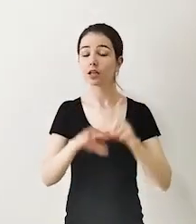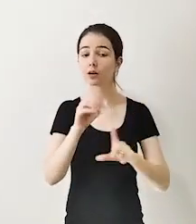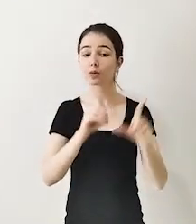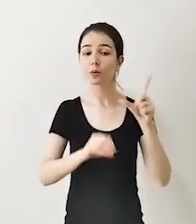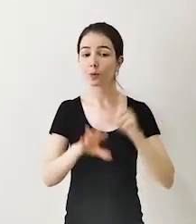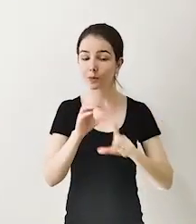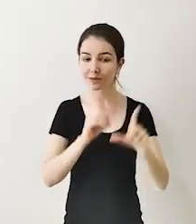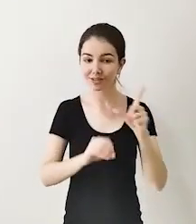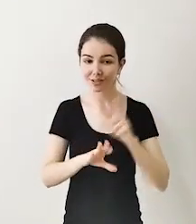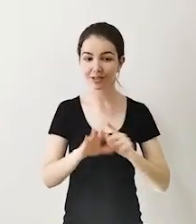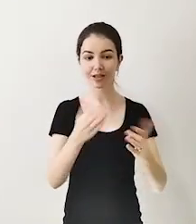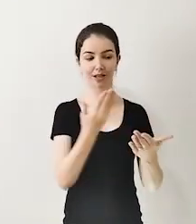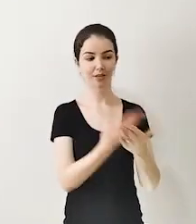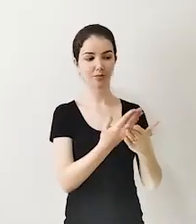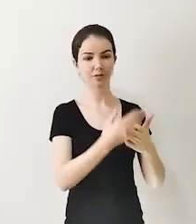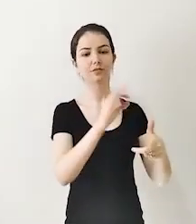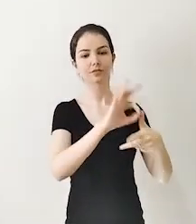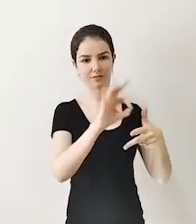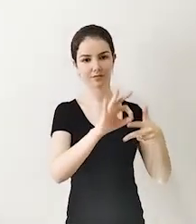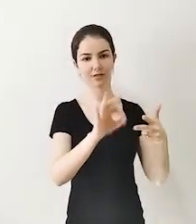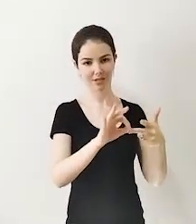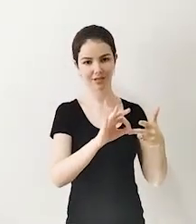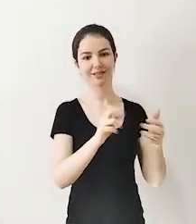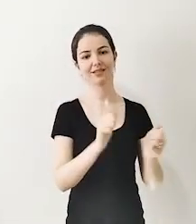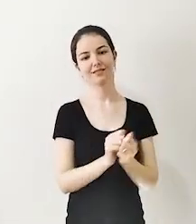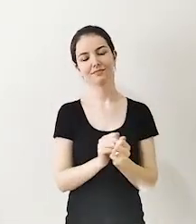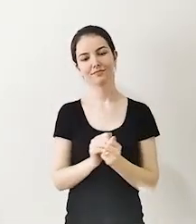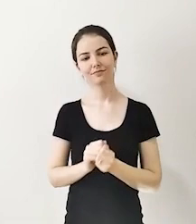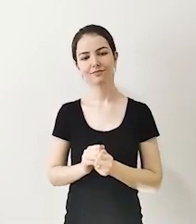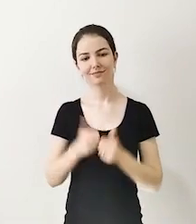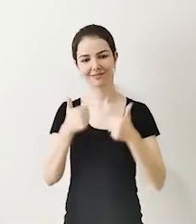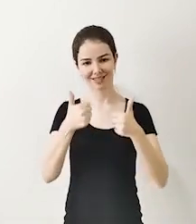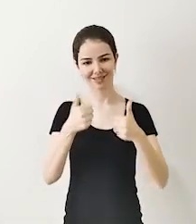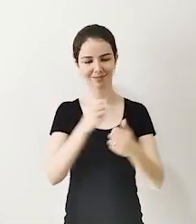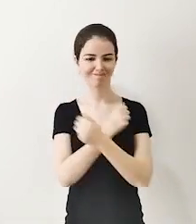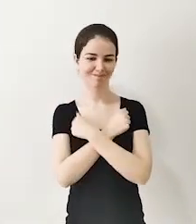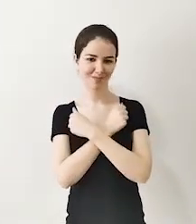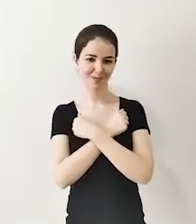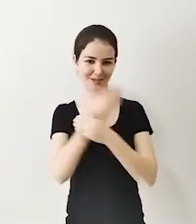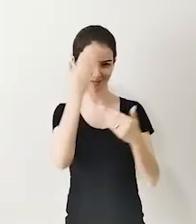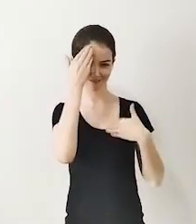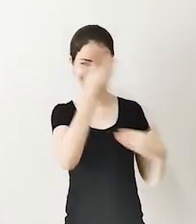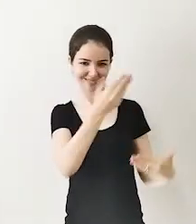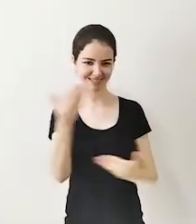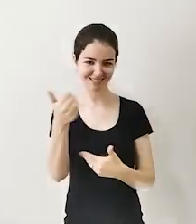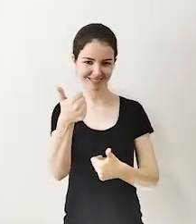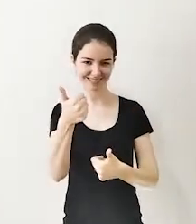coisa, compartilhar com a galera que também está estudando para o Enem. E é isso aí. Um abraço. Muito obrigada.